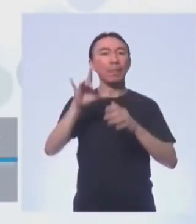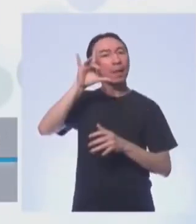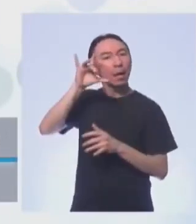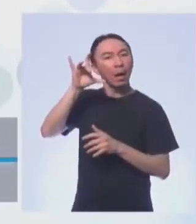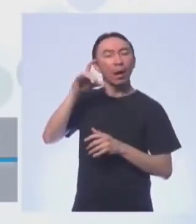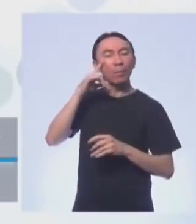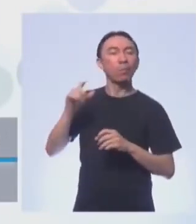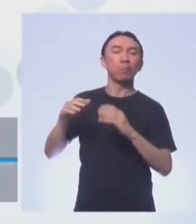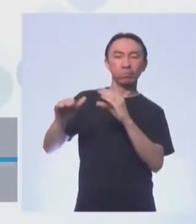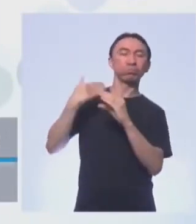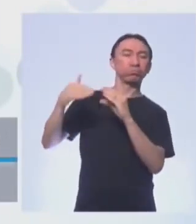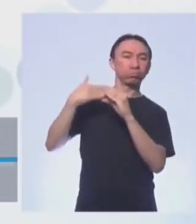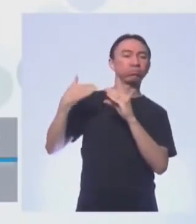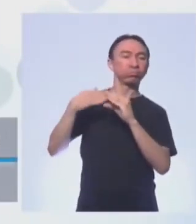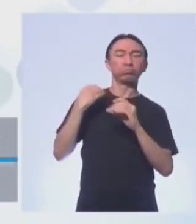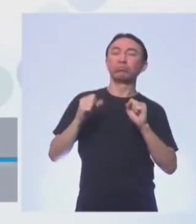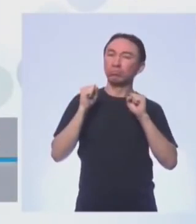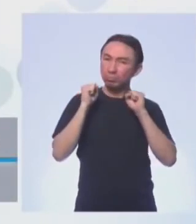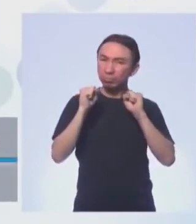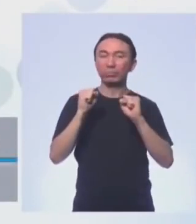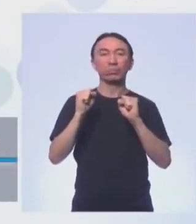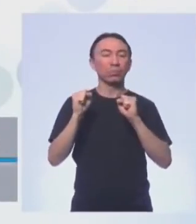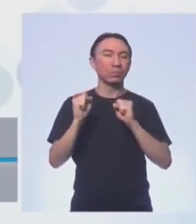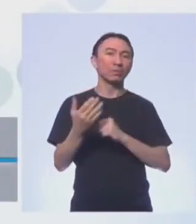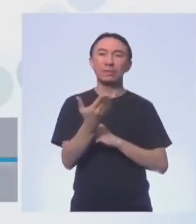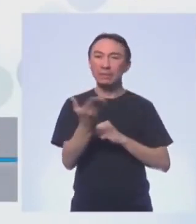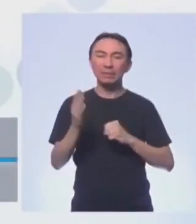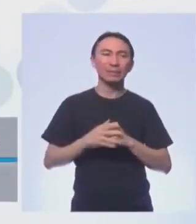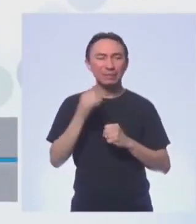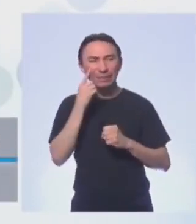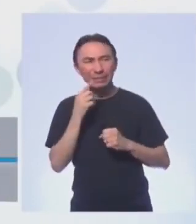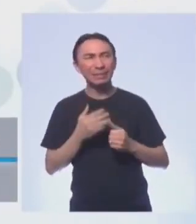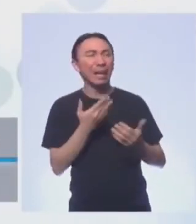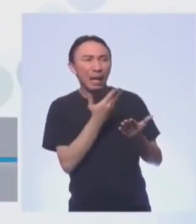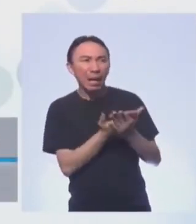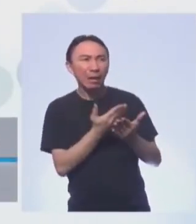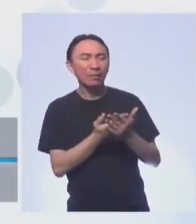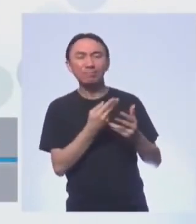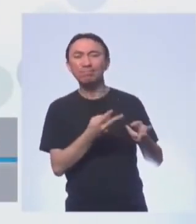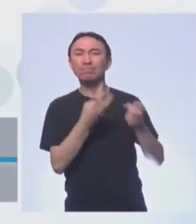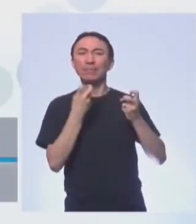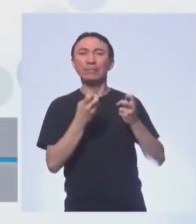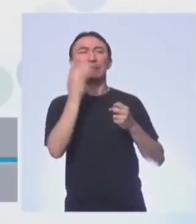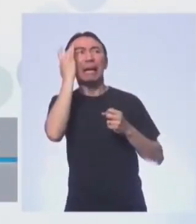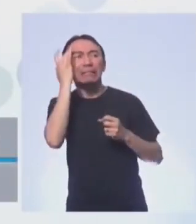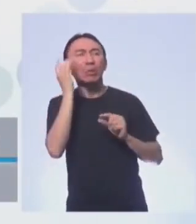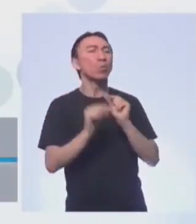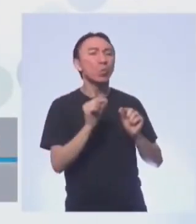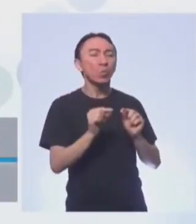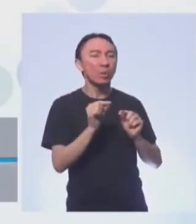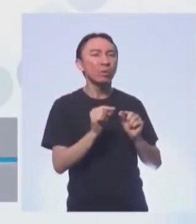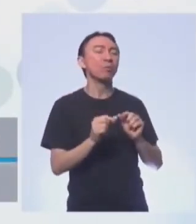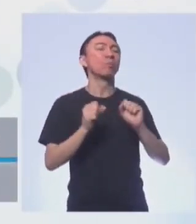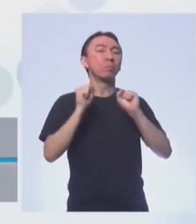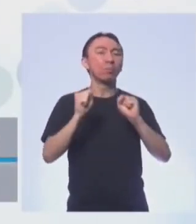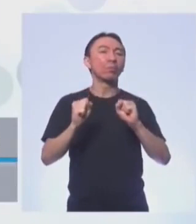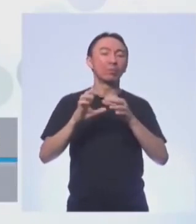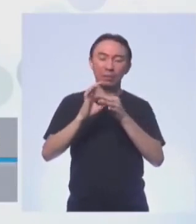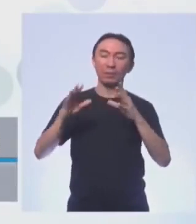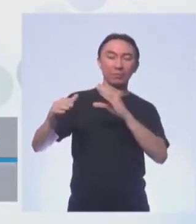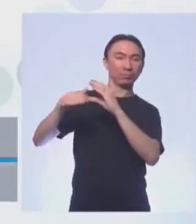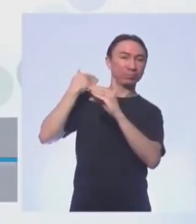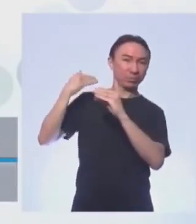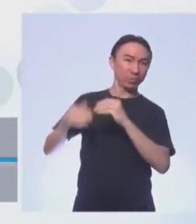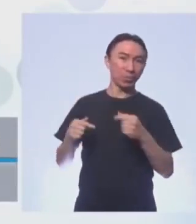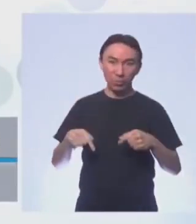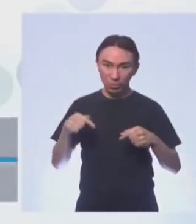@prof.maurofarias. Aí você manda lá a sua percepção da aula, o que você achou, se tiver alguma questão, porque hoje eu estou gravando essa aula para deixar para